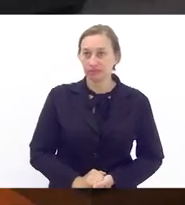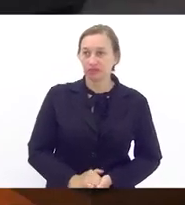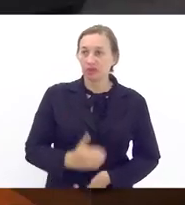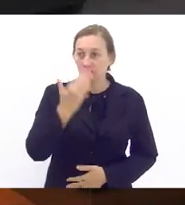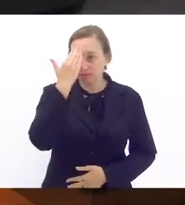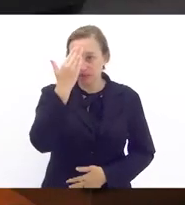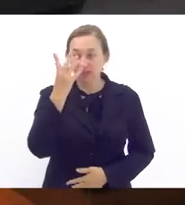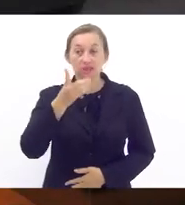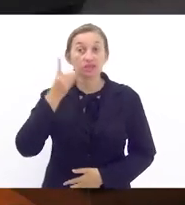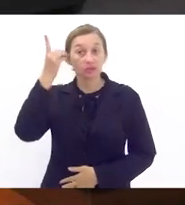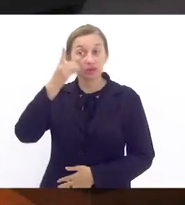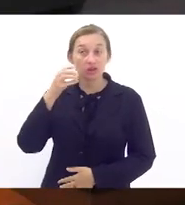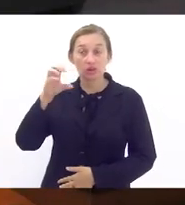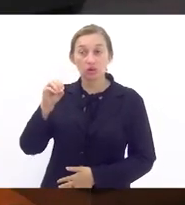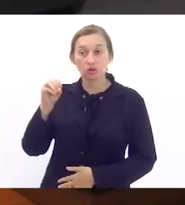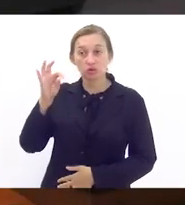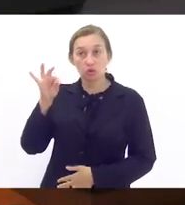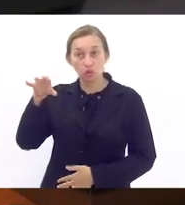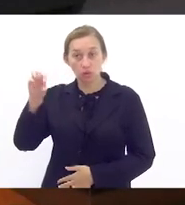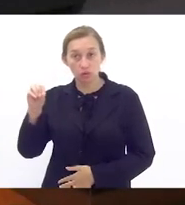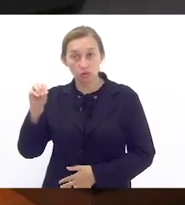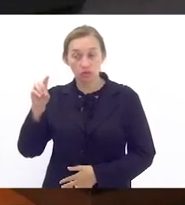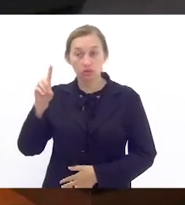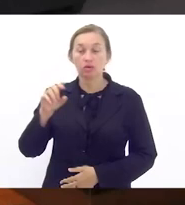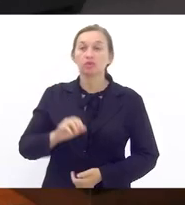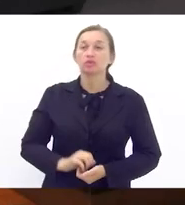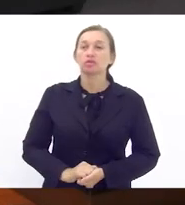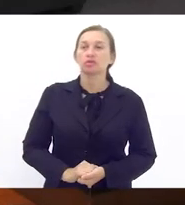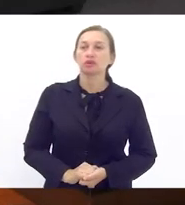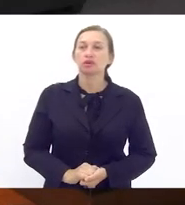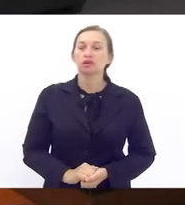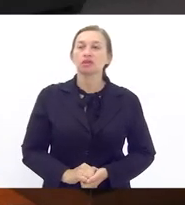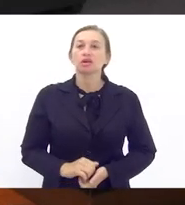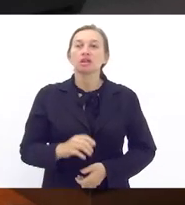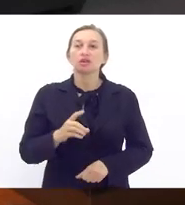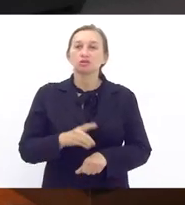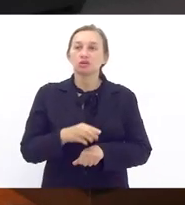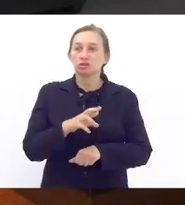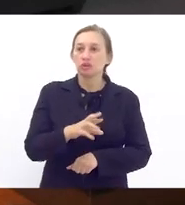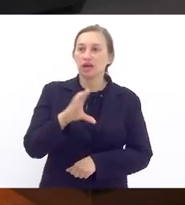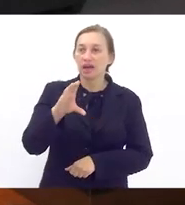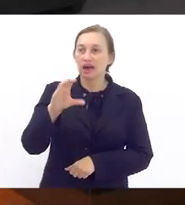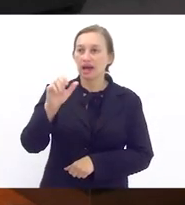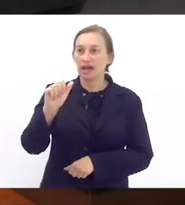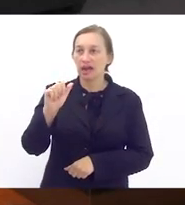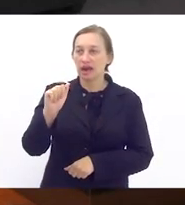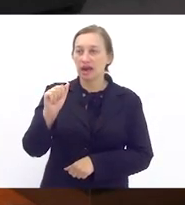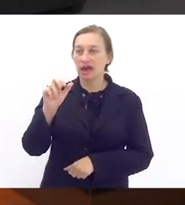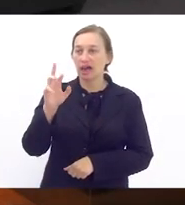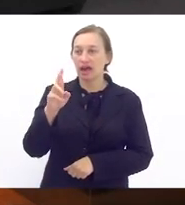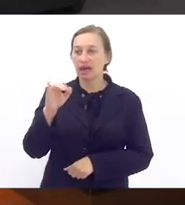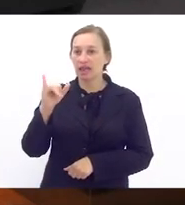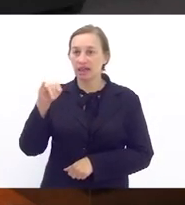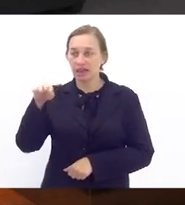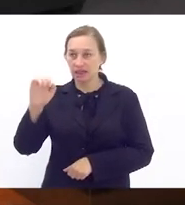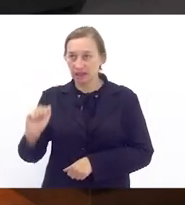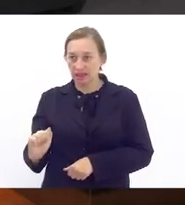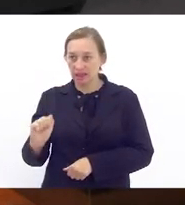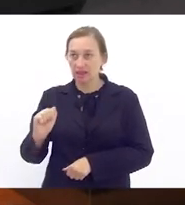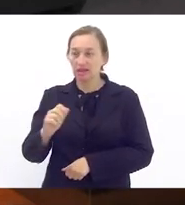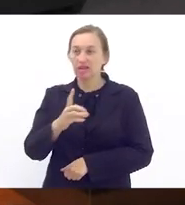Obrigado, deputado Otônio de Paula Pai. Passo a palavra à doutora Karina da Silva Bastos, delegada da Delegacia do